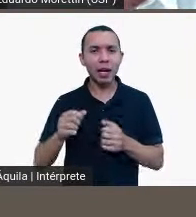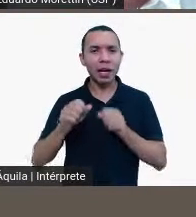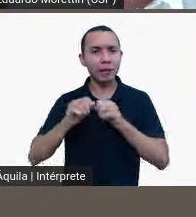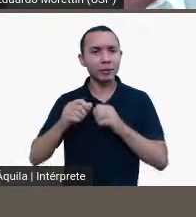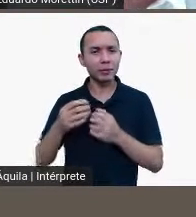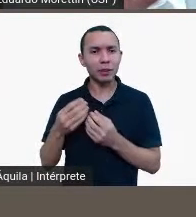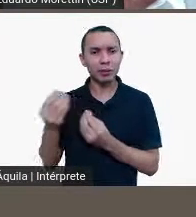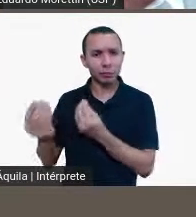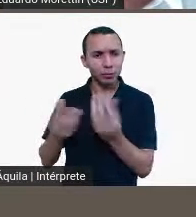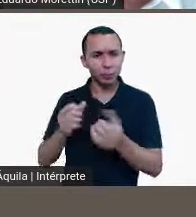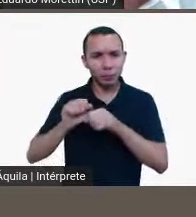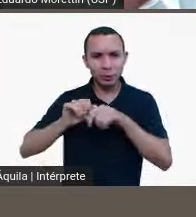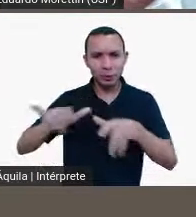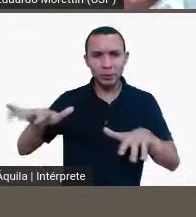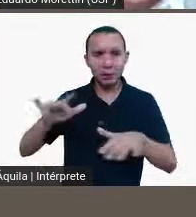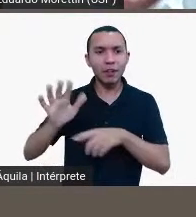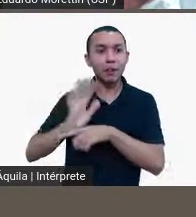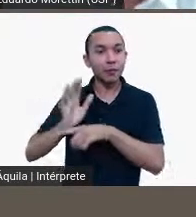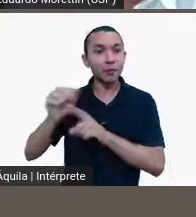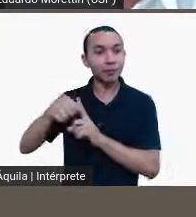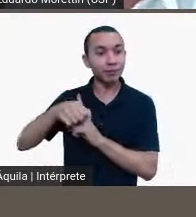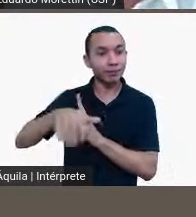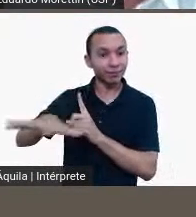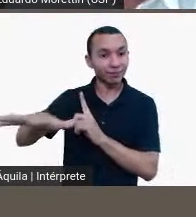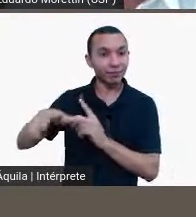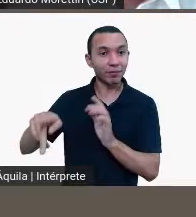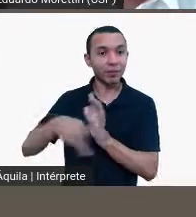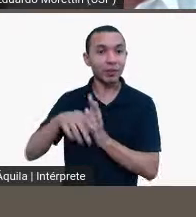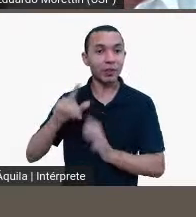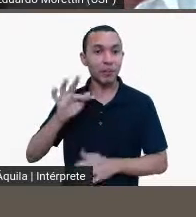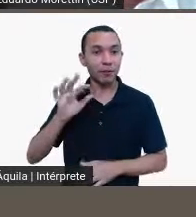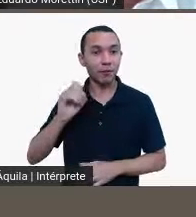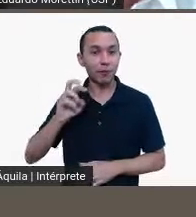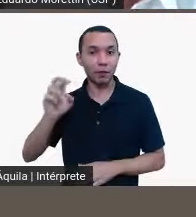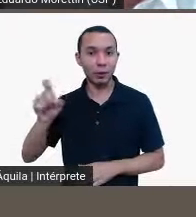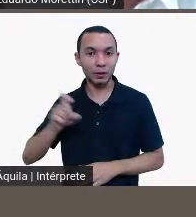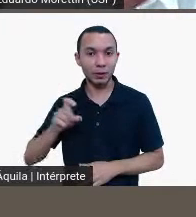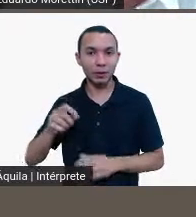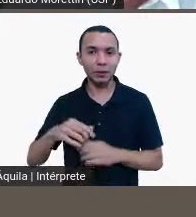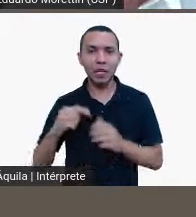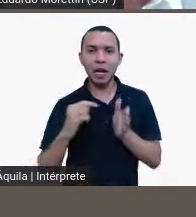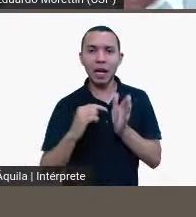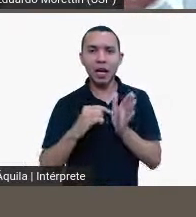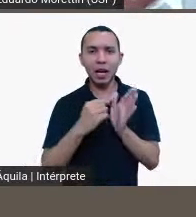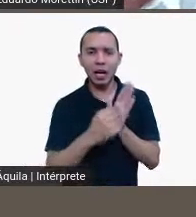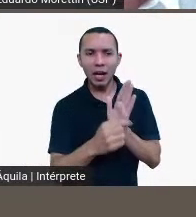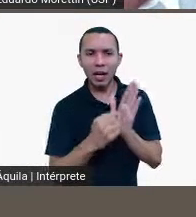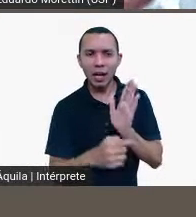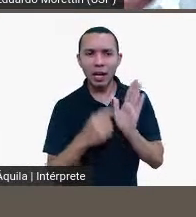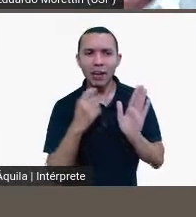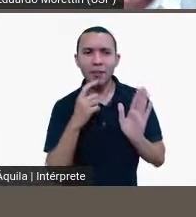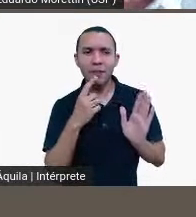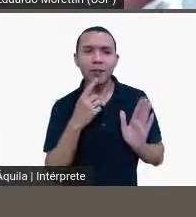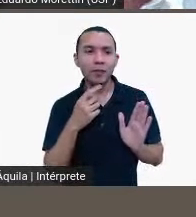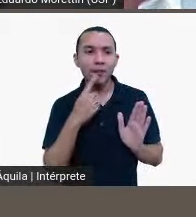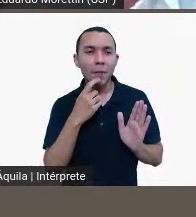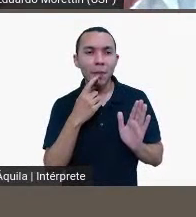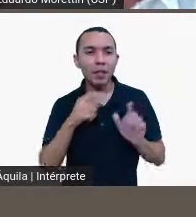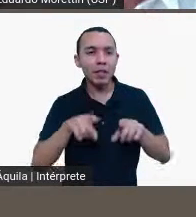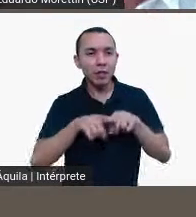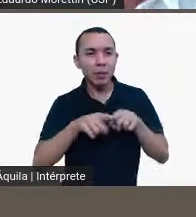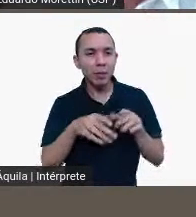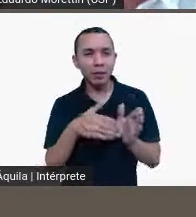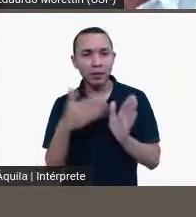veem linhas vermelhas tracejadas, né, que são dispostas ao lado de linhas pretas. E